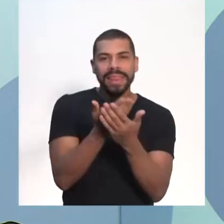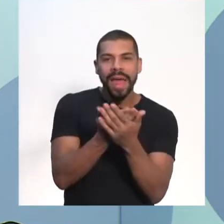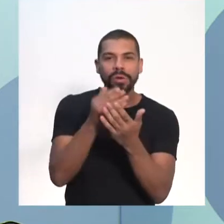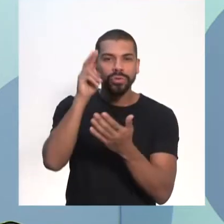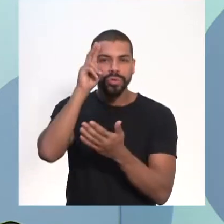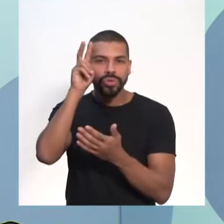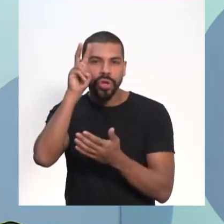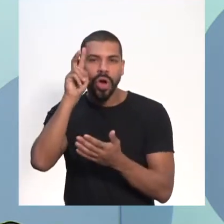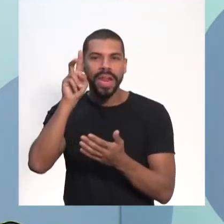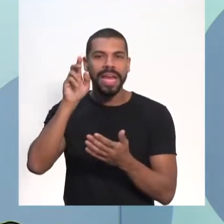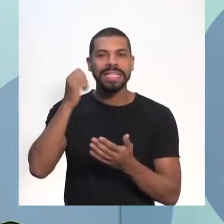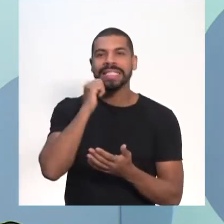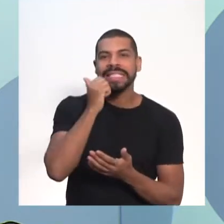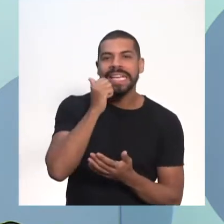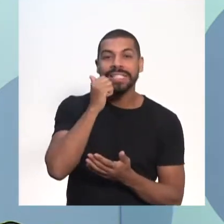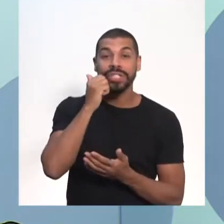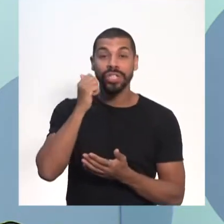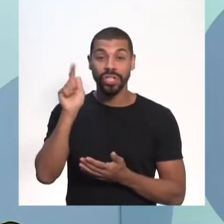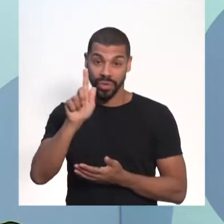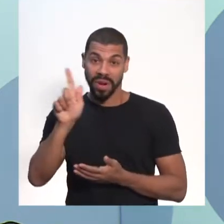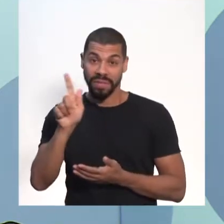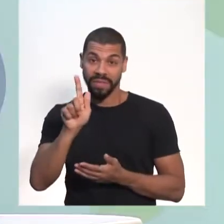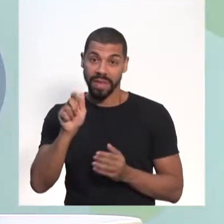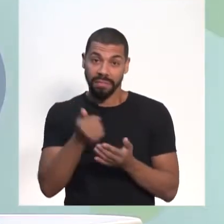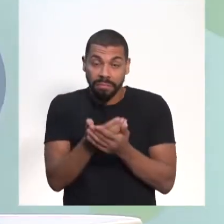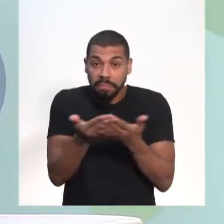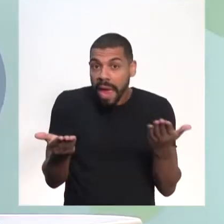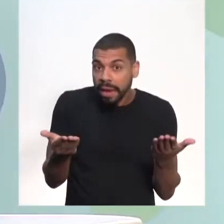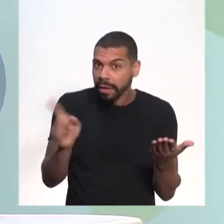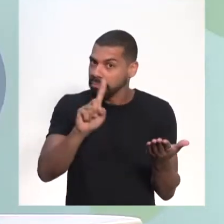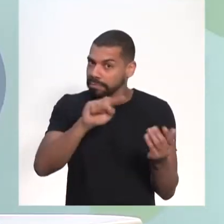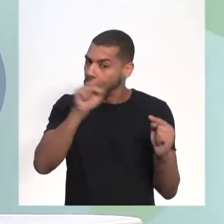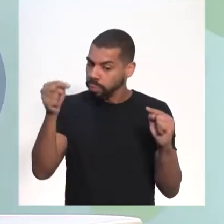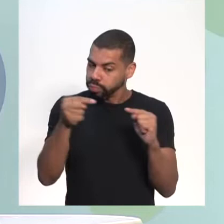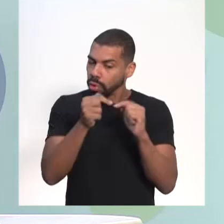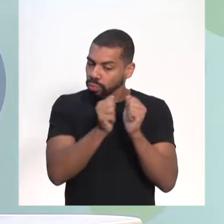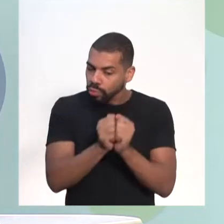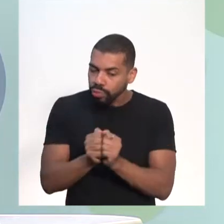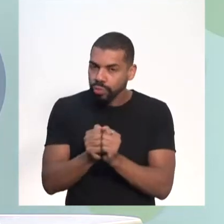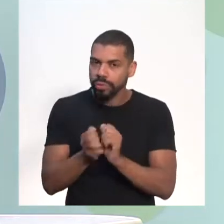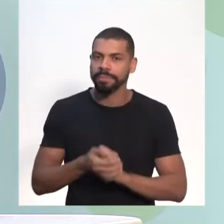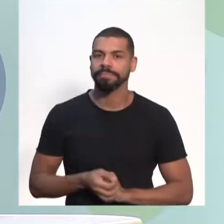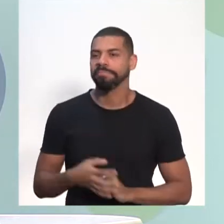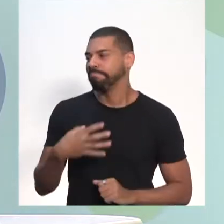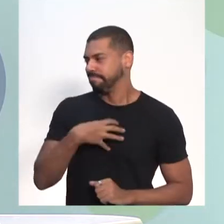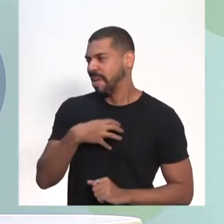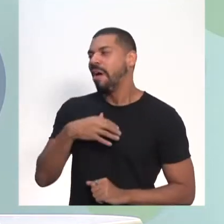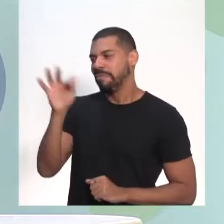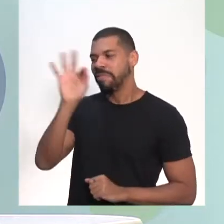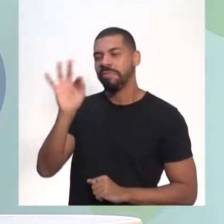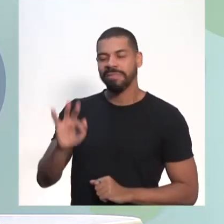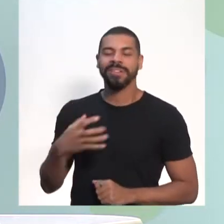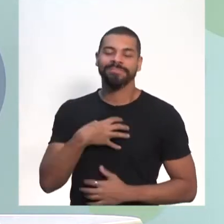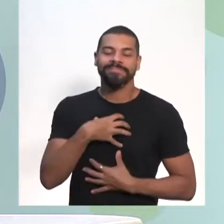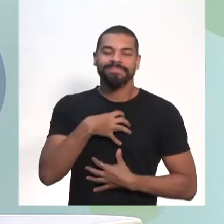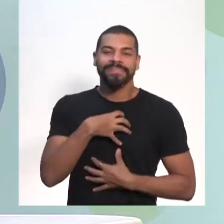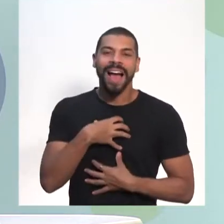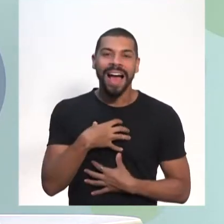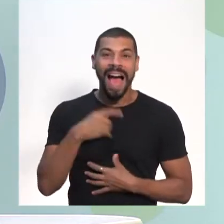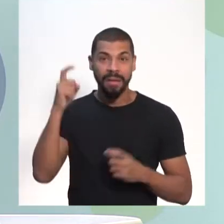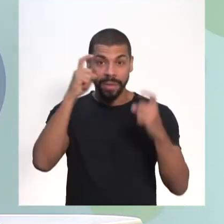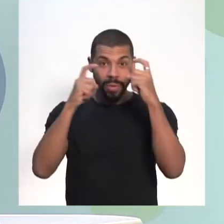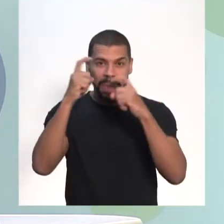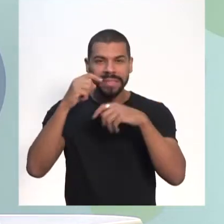Ciências também não fiquem descobertas. Muito bom, Mariana. Eu, particularmente, fico muito feliz quando eu vejo toda essa preocupação,